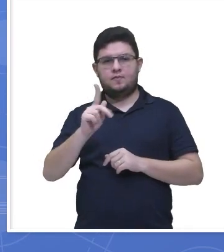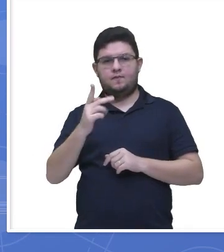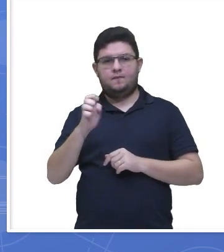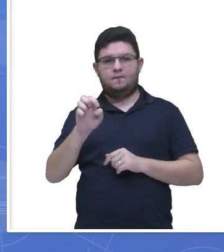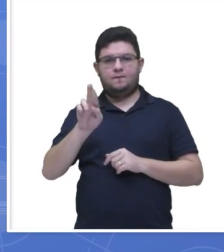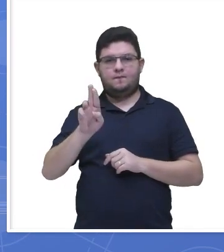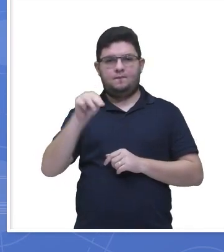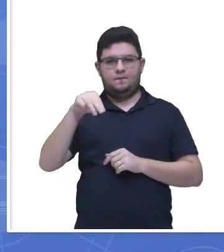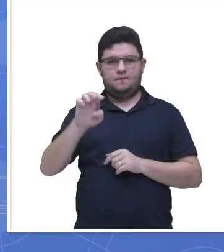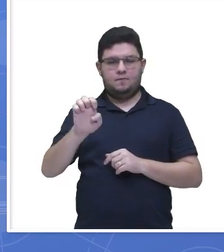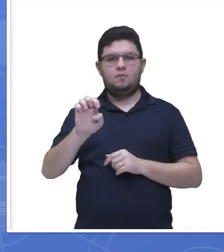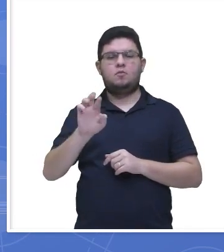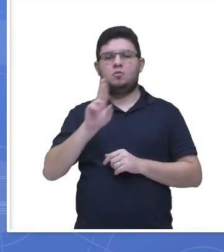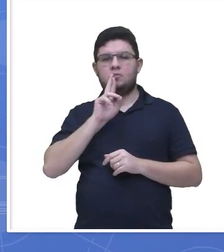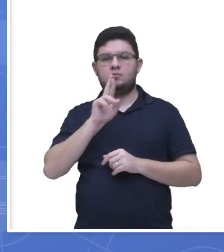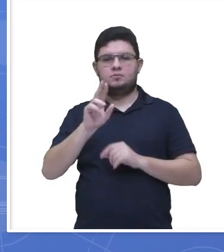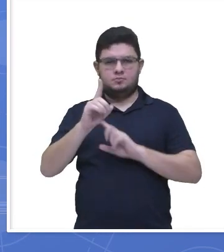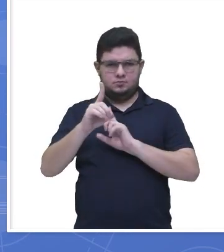não é isso?